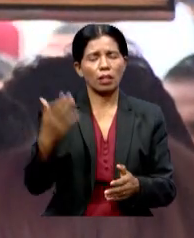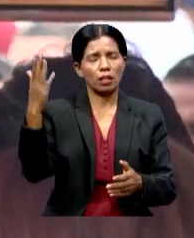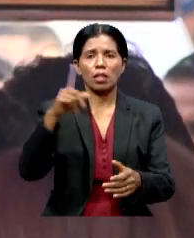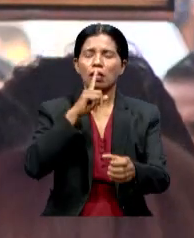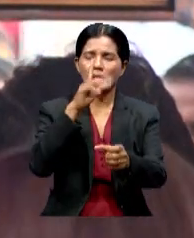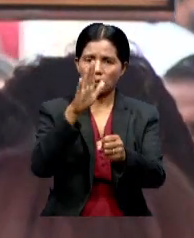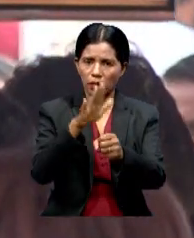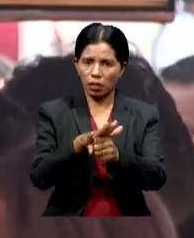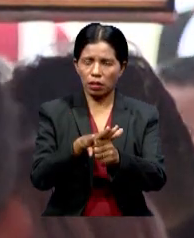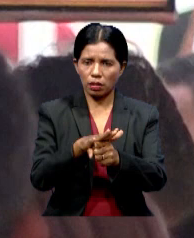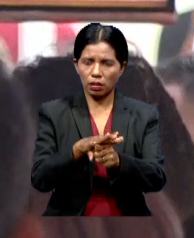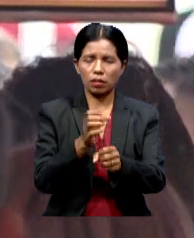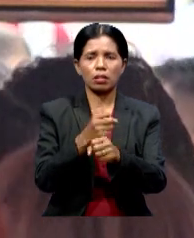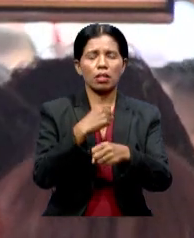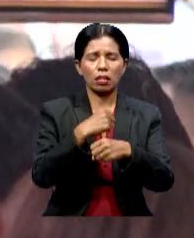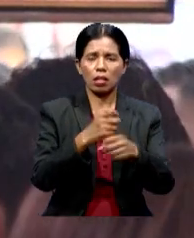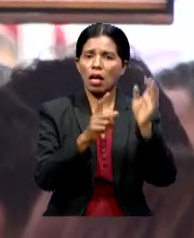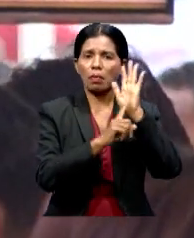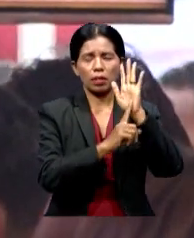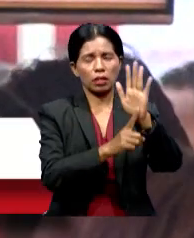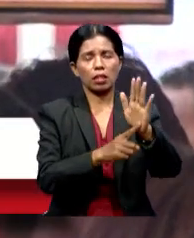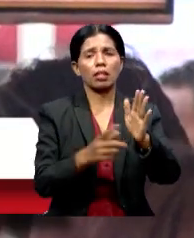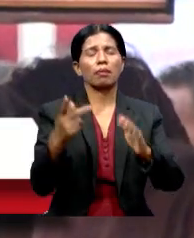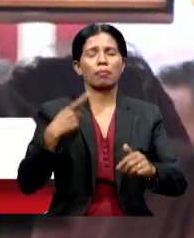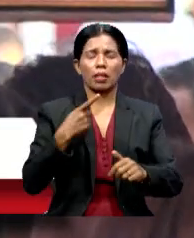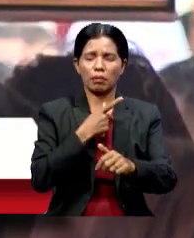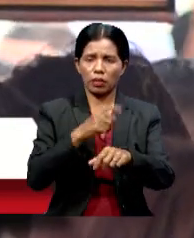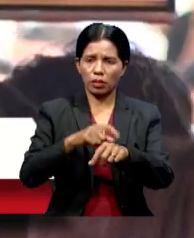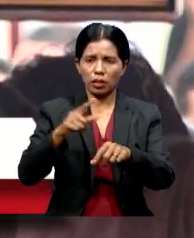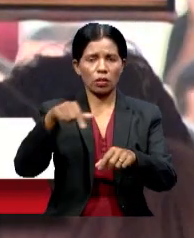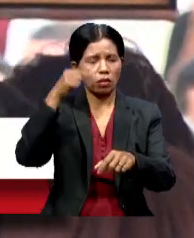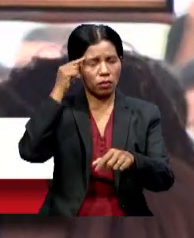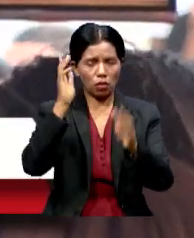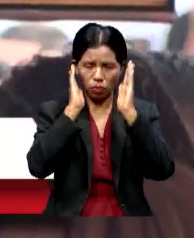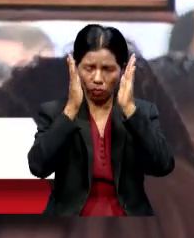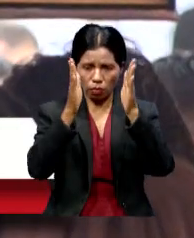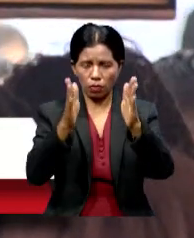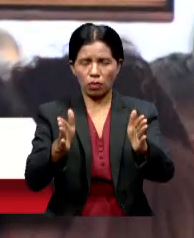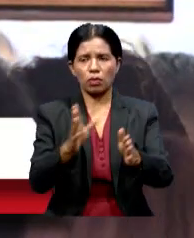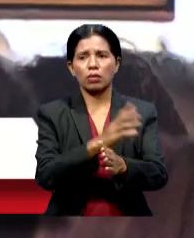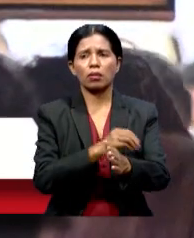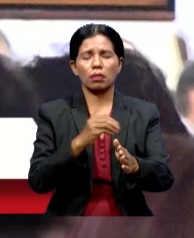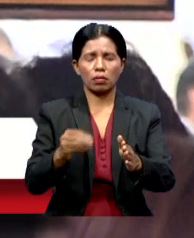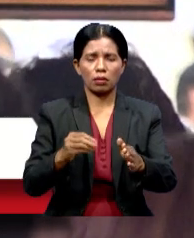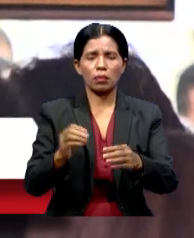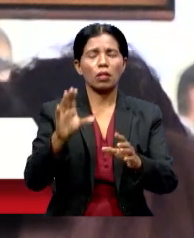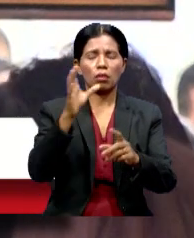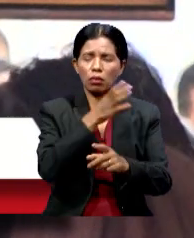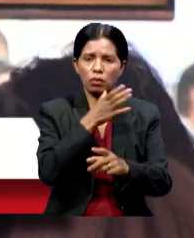programa, deve ser presente em Parlamento Nacional, Governo Indonésia focos de matemáticas